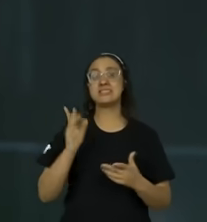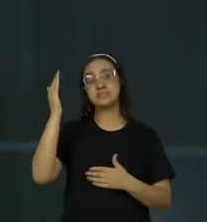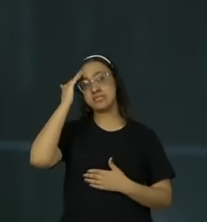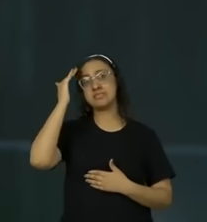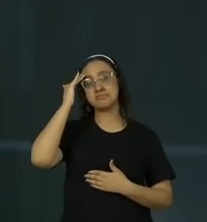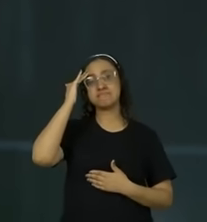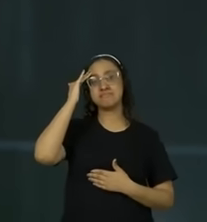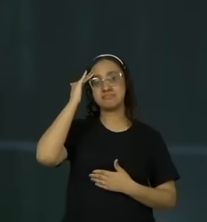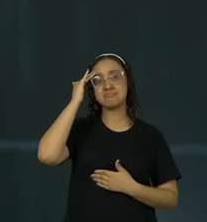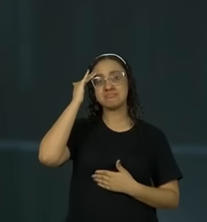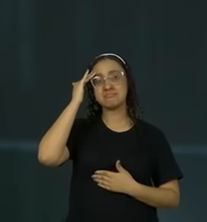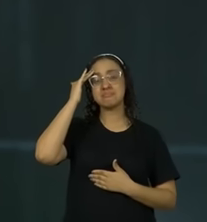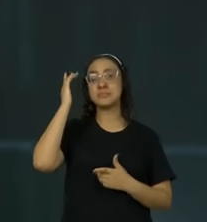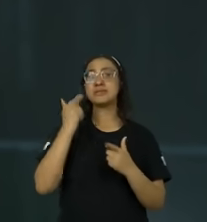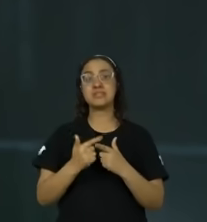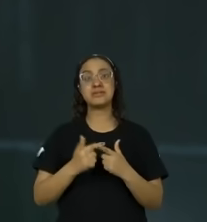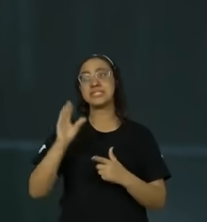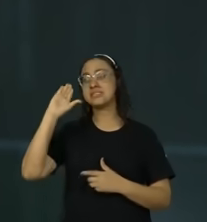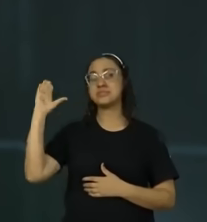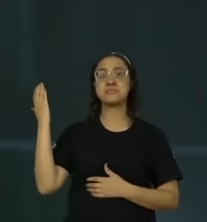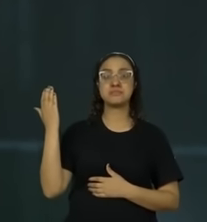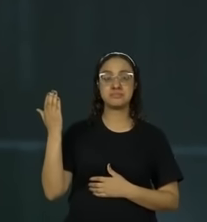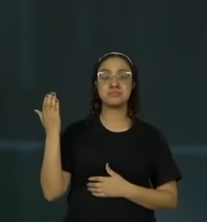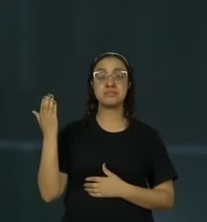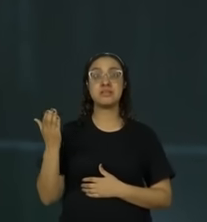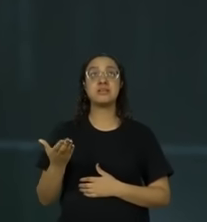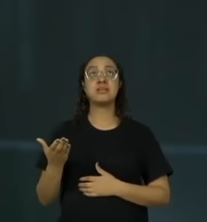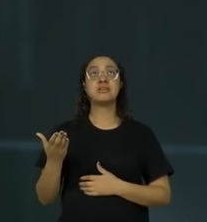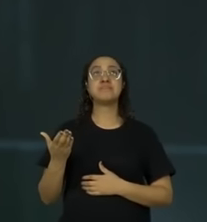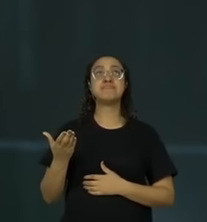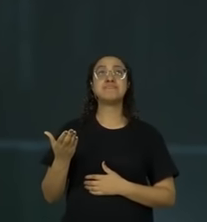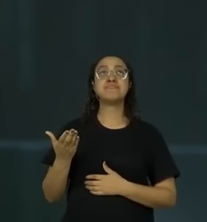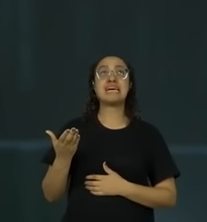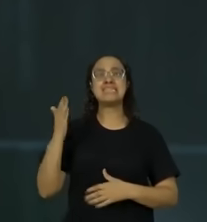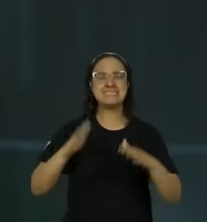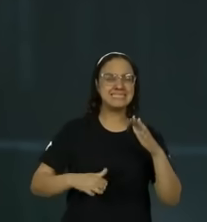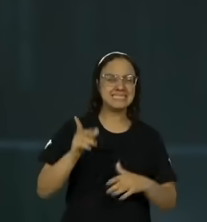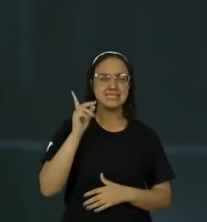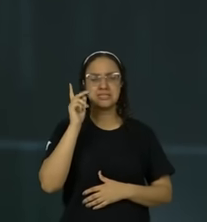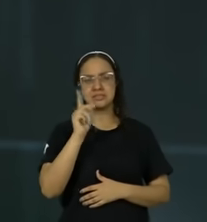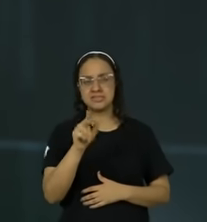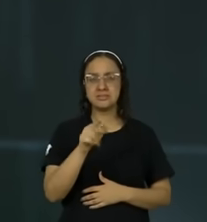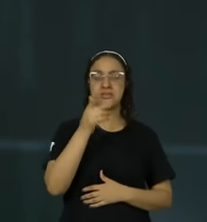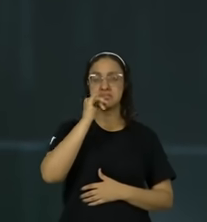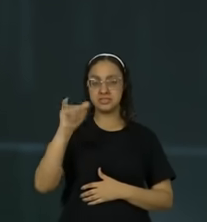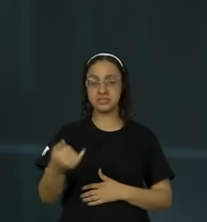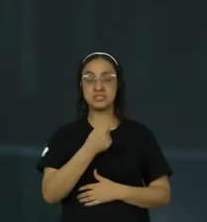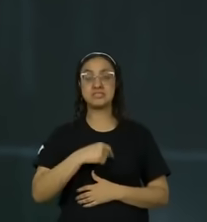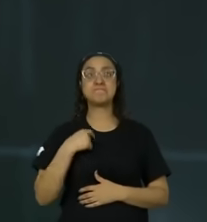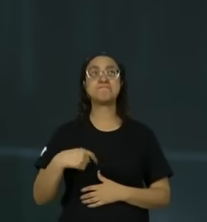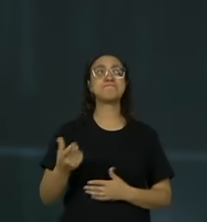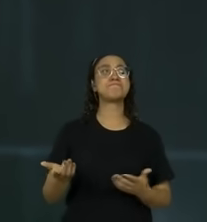do Egito, Deus lhes lembrou que apesar das risadas que ele ouviu dos irmãos,